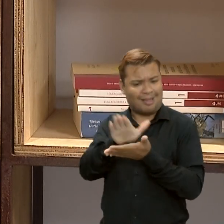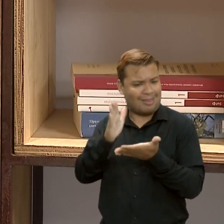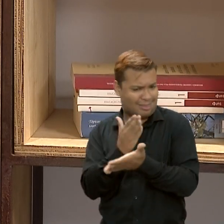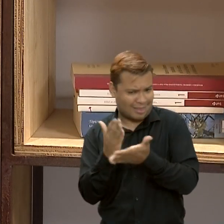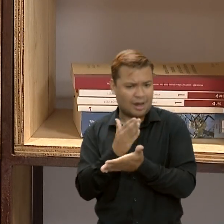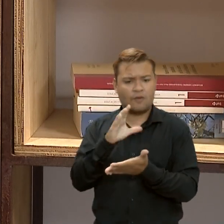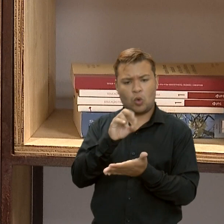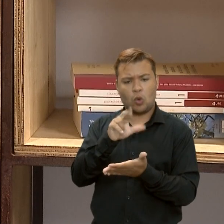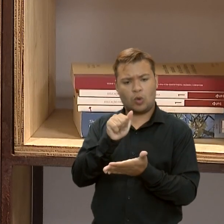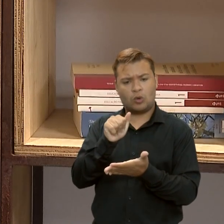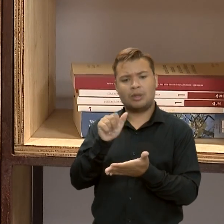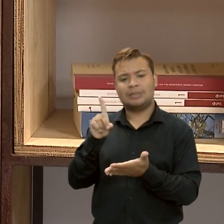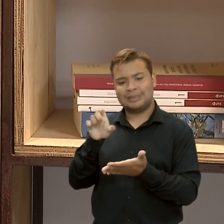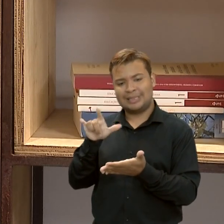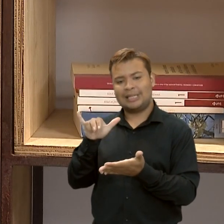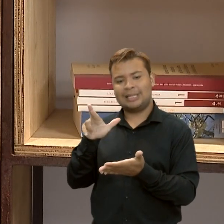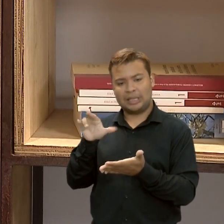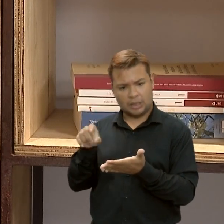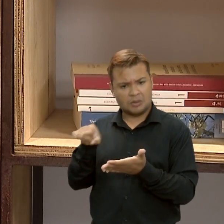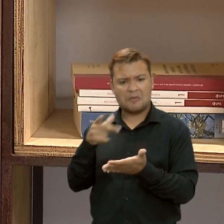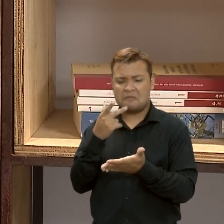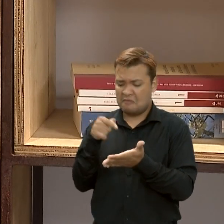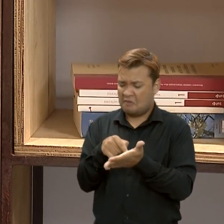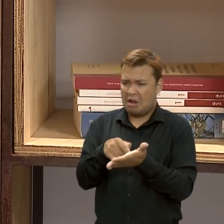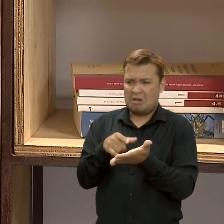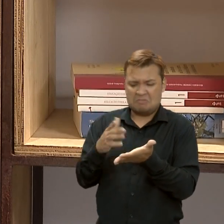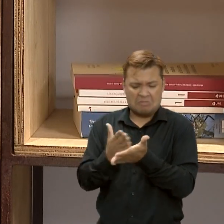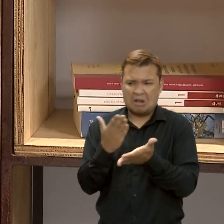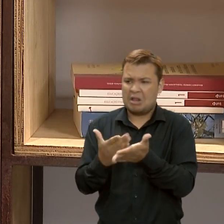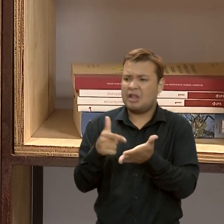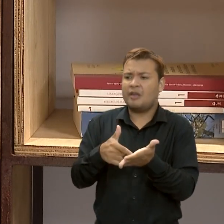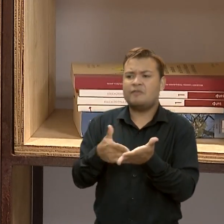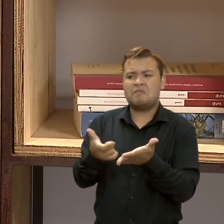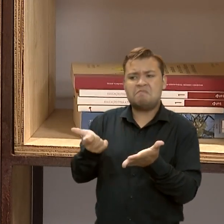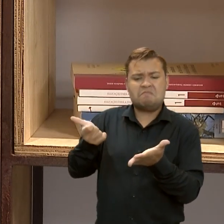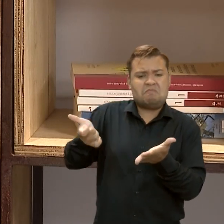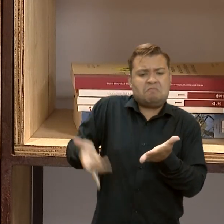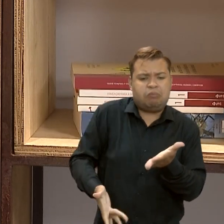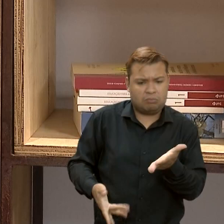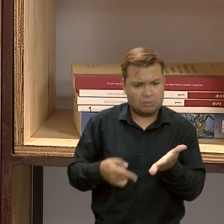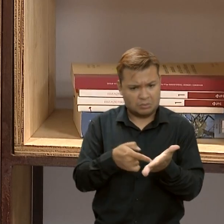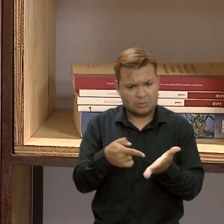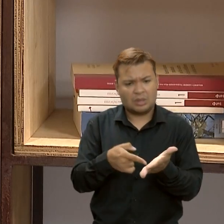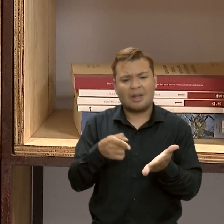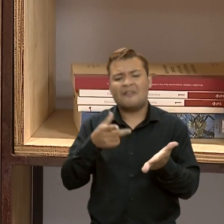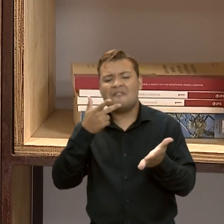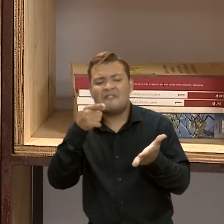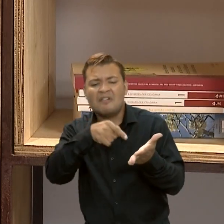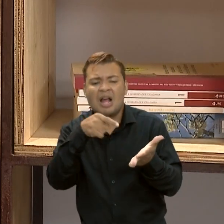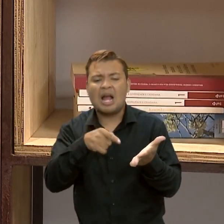lugar, mede a obra dela com uma régua que não cabe, né? Pega a obra dela e fala que é cheia